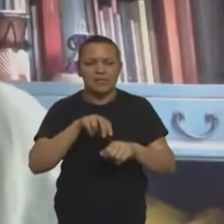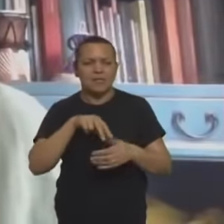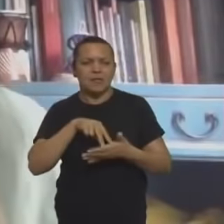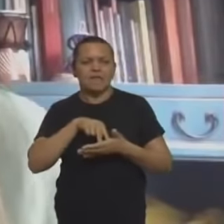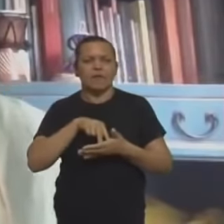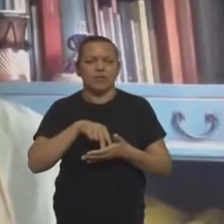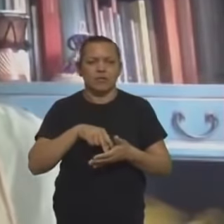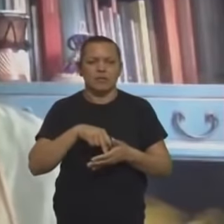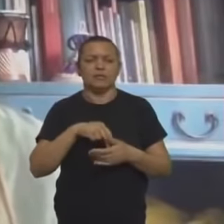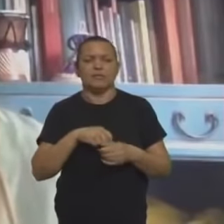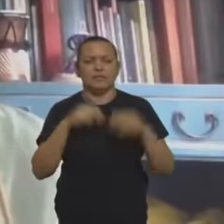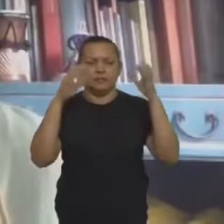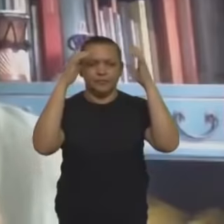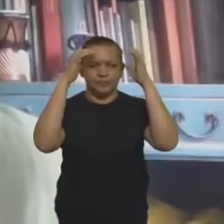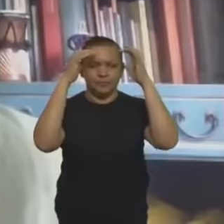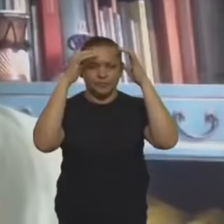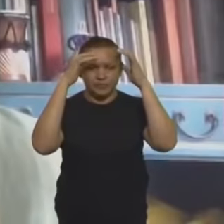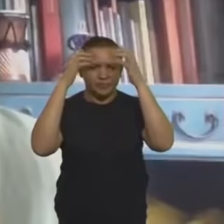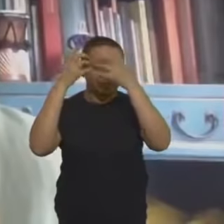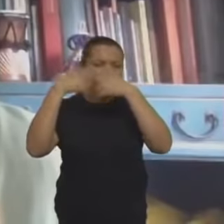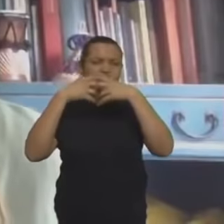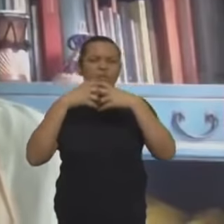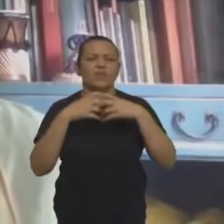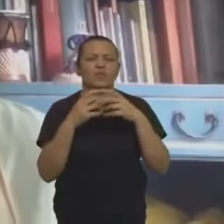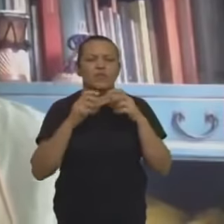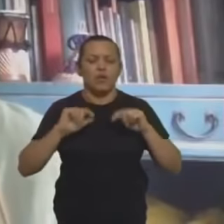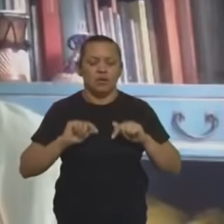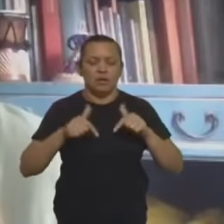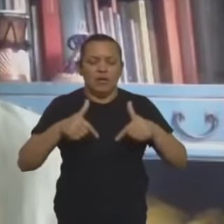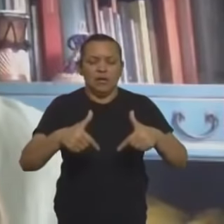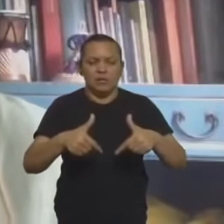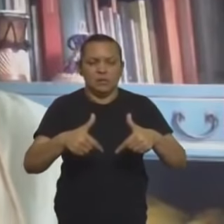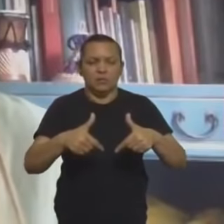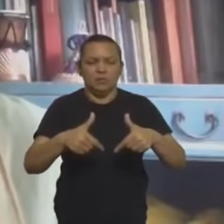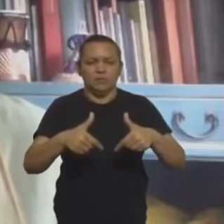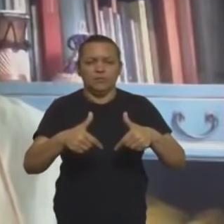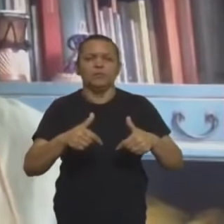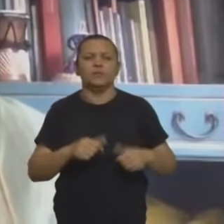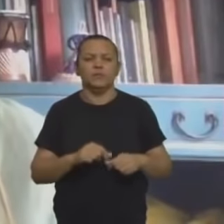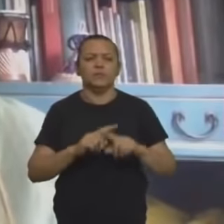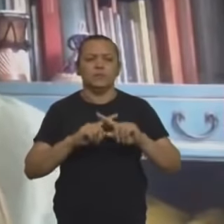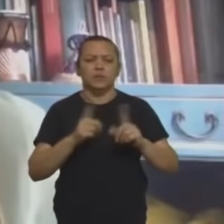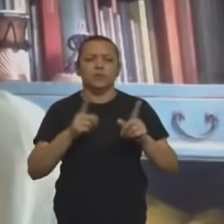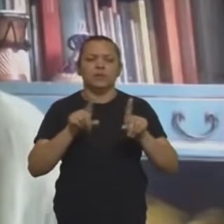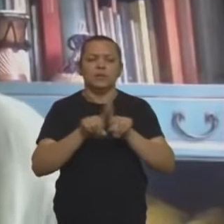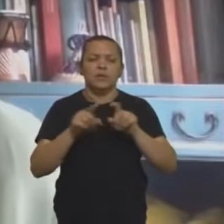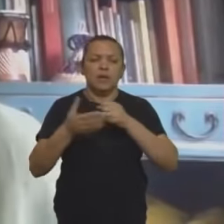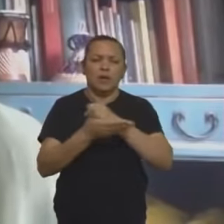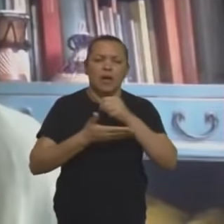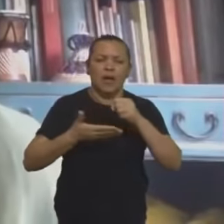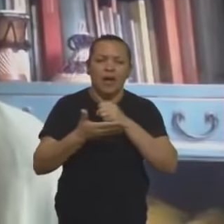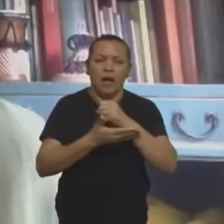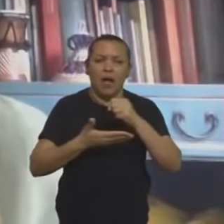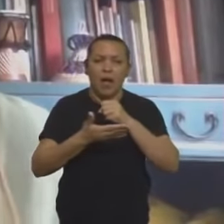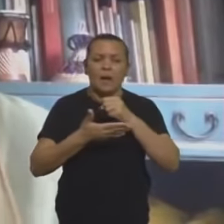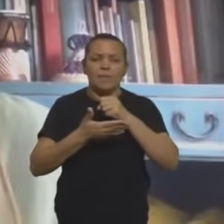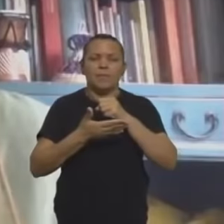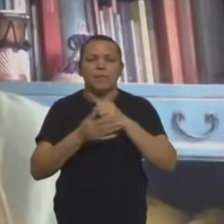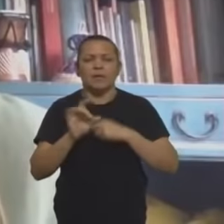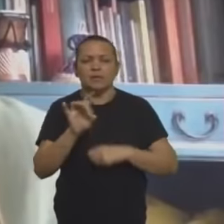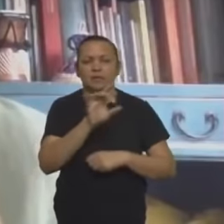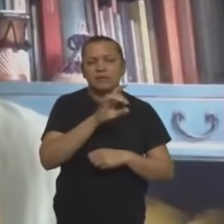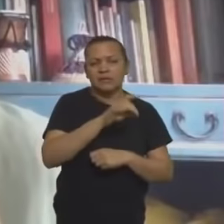fortalecer, né, o que eu chamo de funções executivas, né, no programa também, mas que é a base da autorregulação,